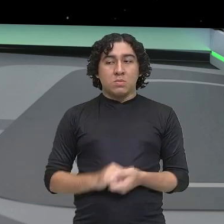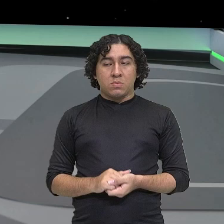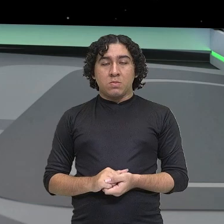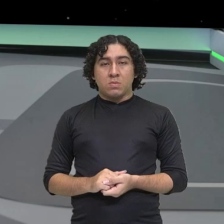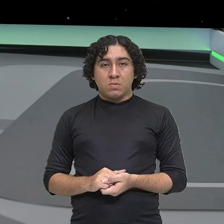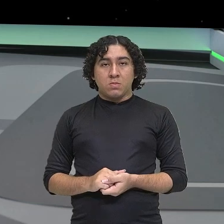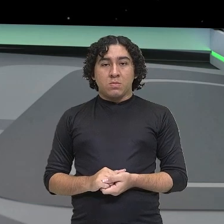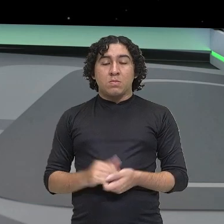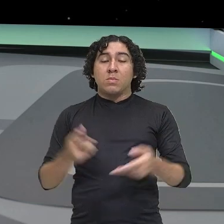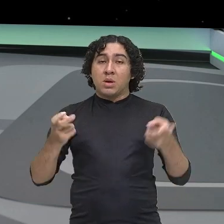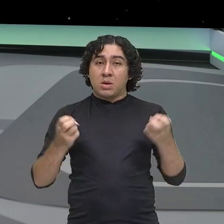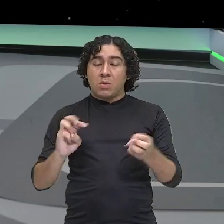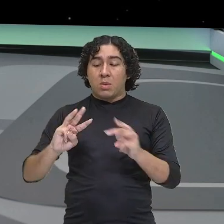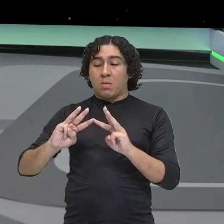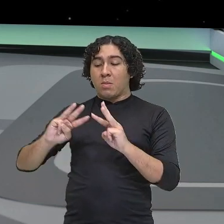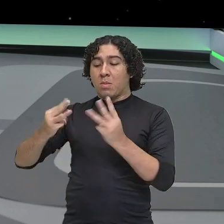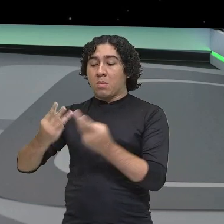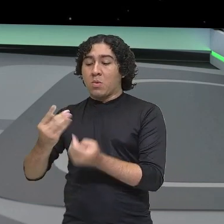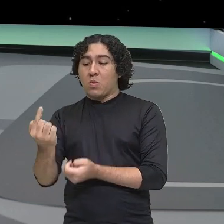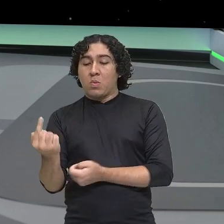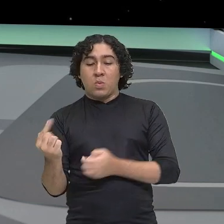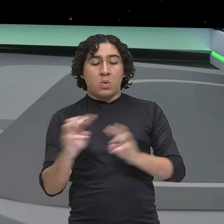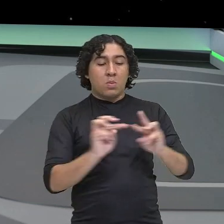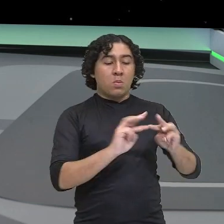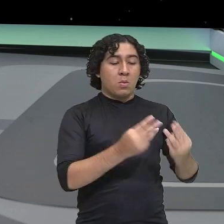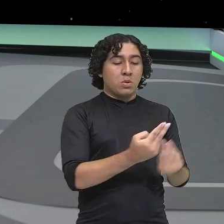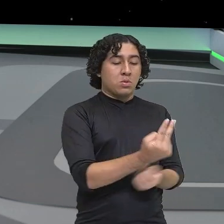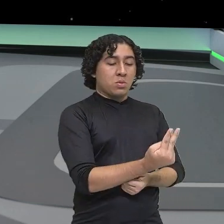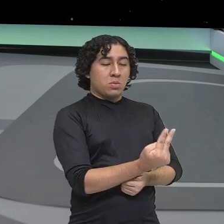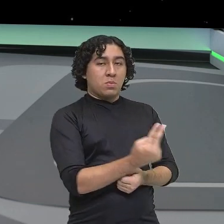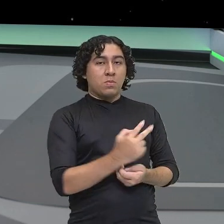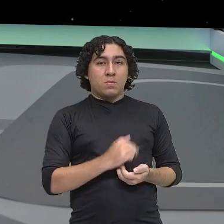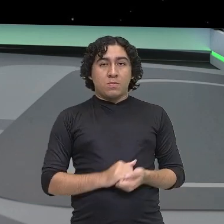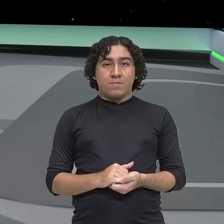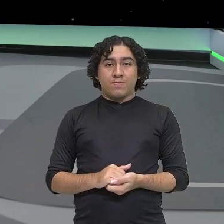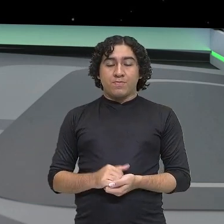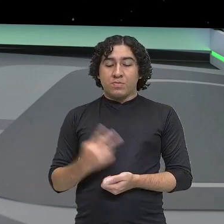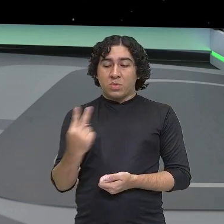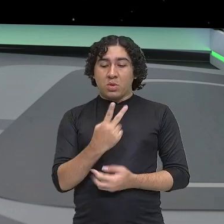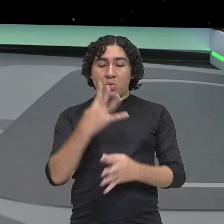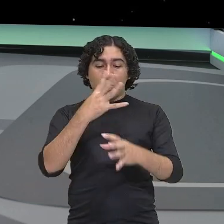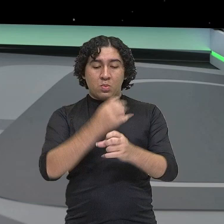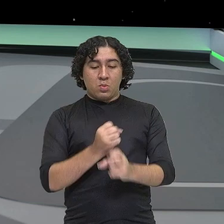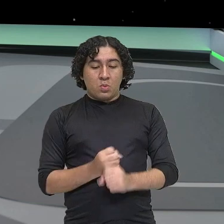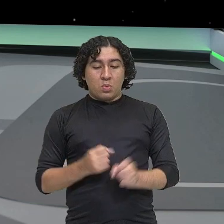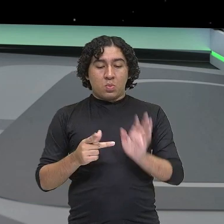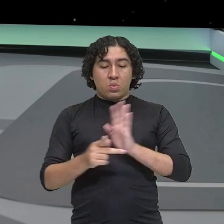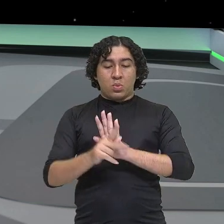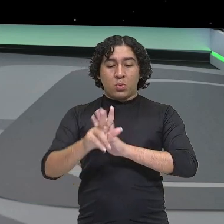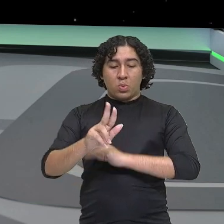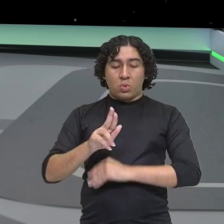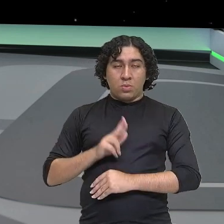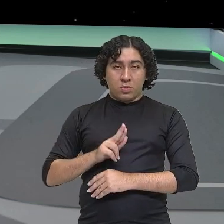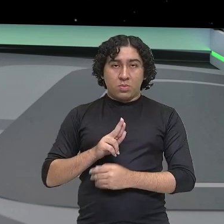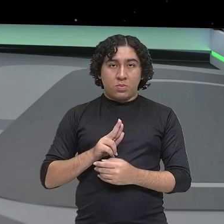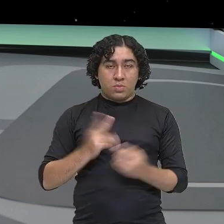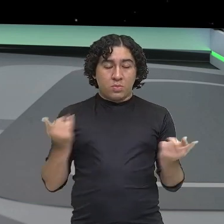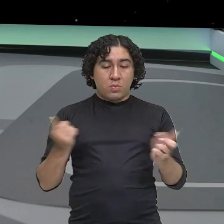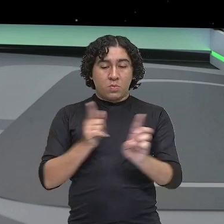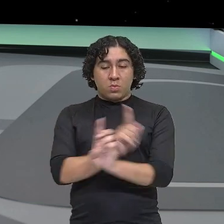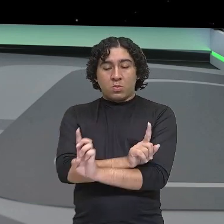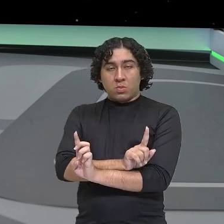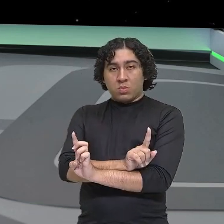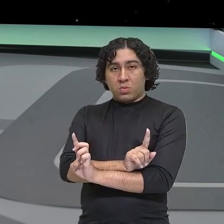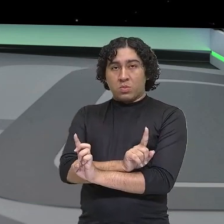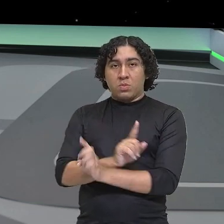massa 1 e a massa 2. E elas, ao produto de suas massas e